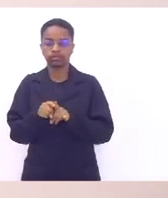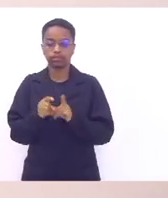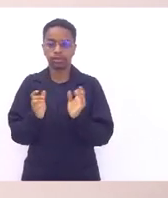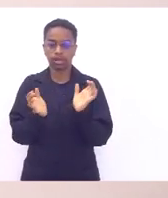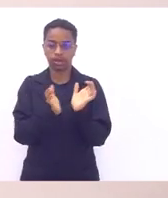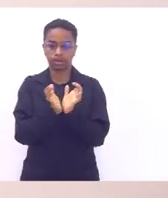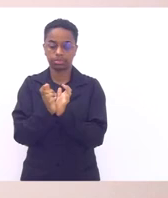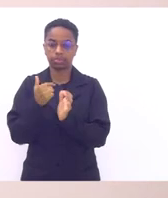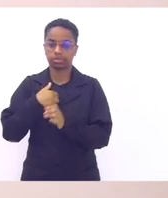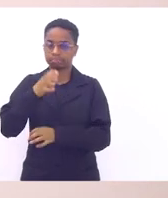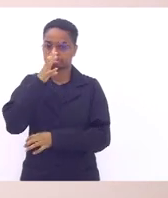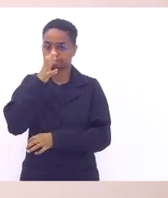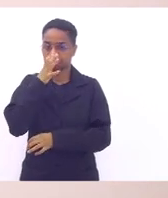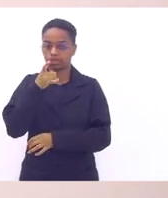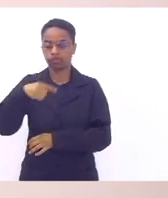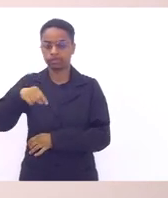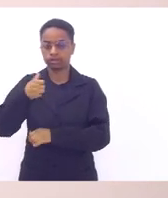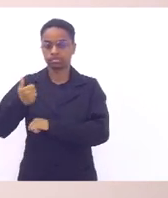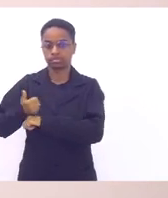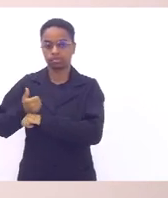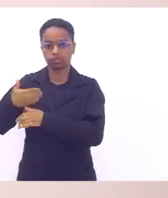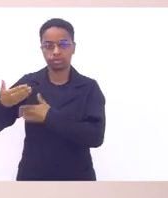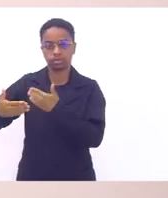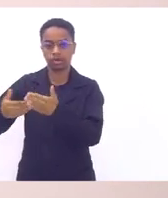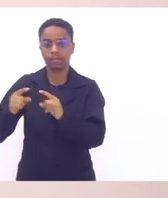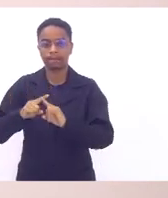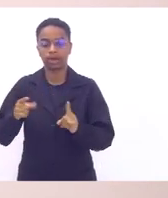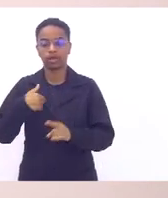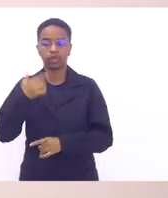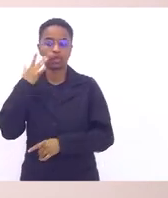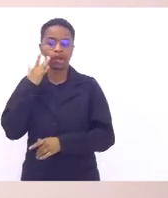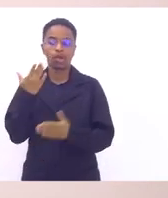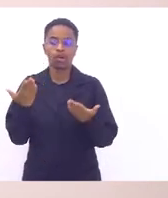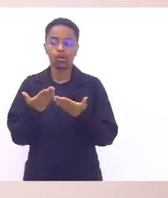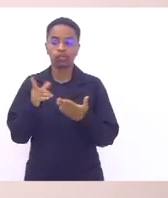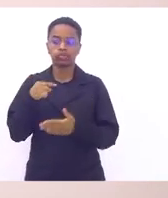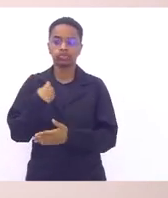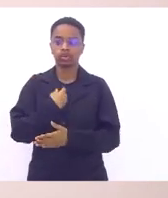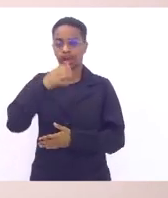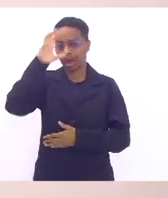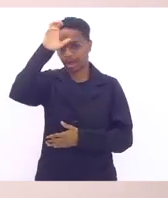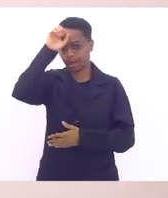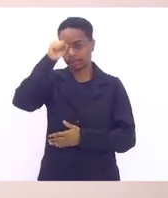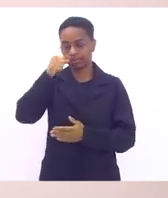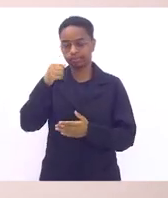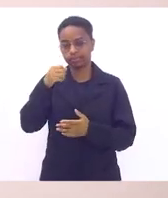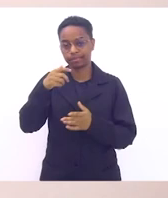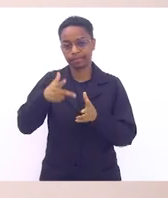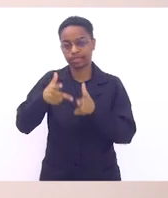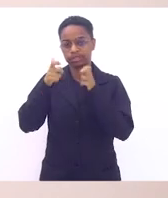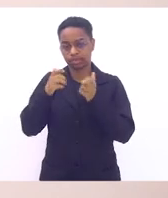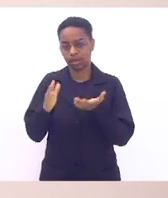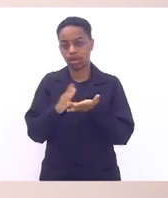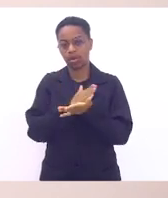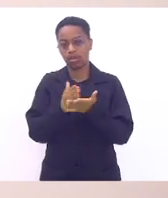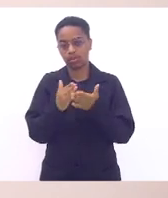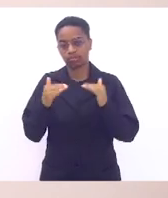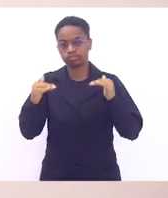de todos vocês, mas eu acho que a gente tira dessa reunião hoje aqui alguns consensos. Eu acho